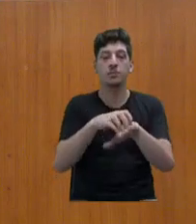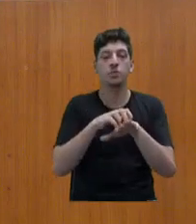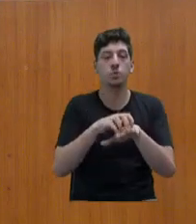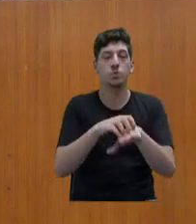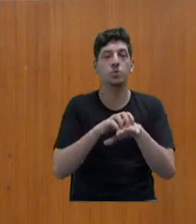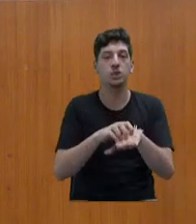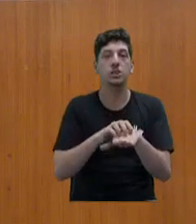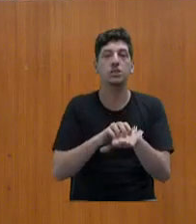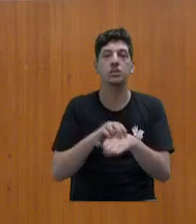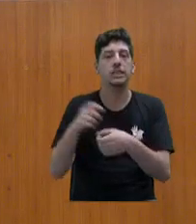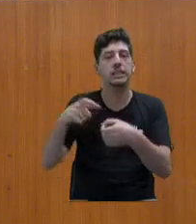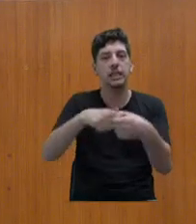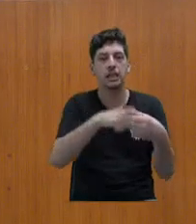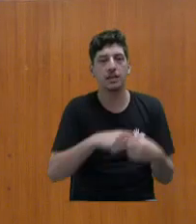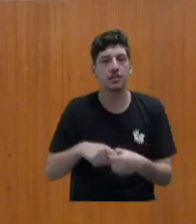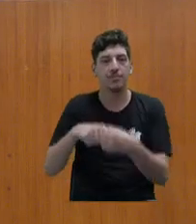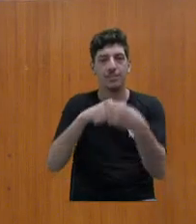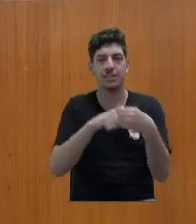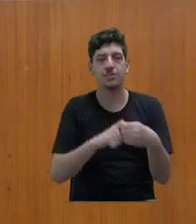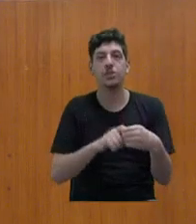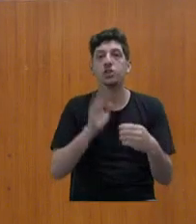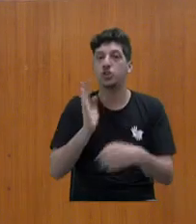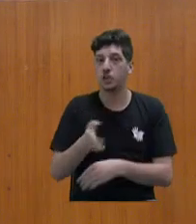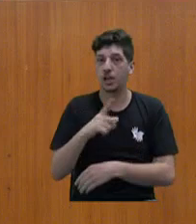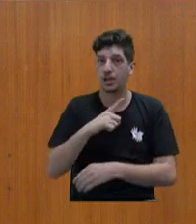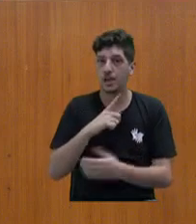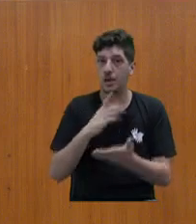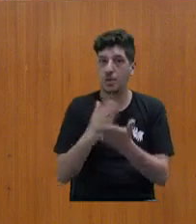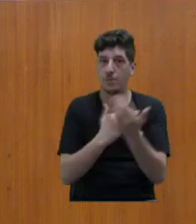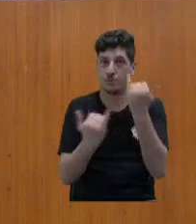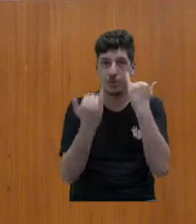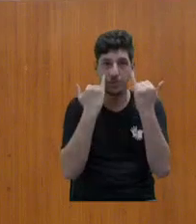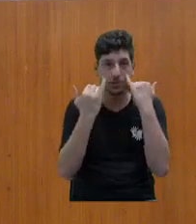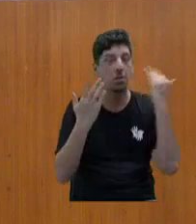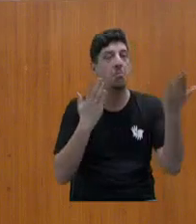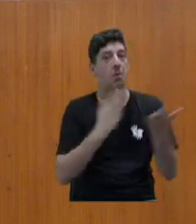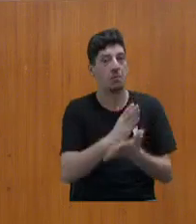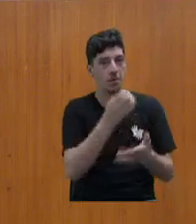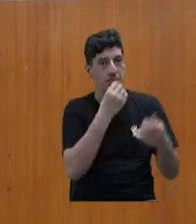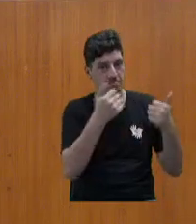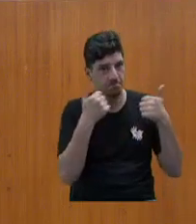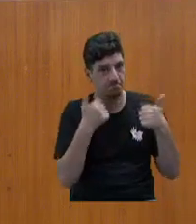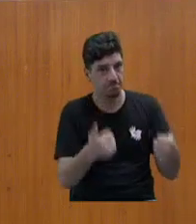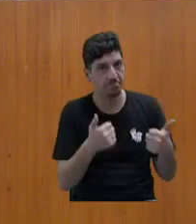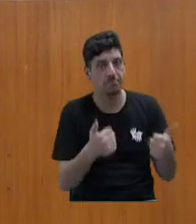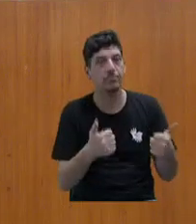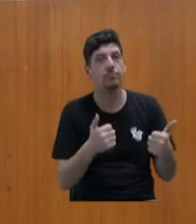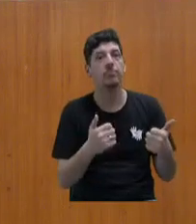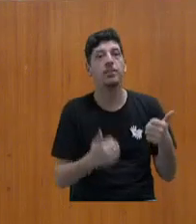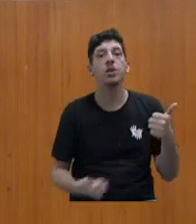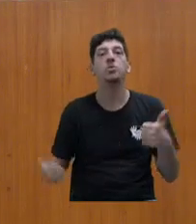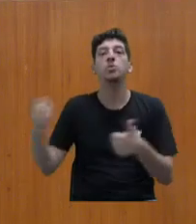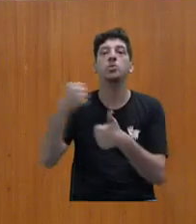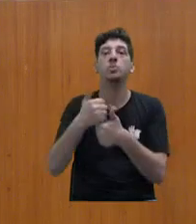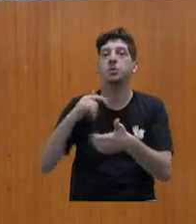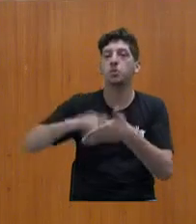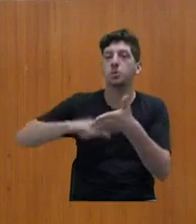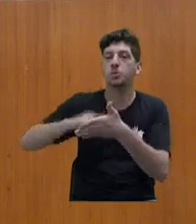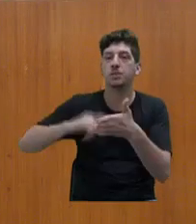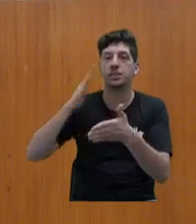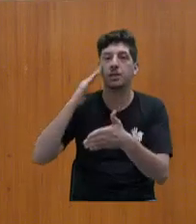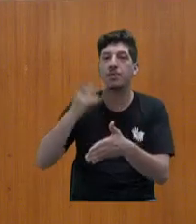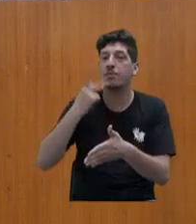concessões. Já tem aqui, segundo a informação, já foi aprovado um substitutivo na Mesa Casa, um substitutivo justamente disso,